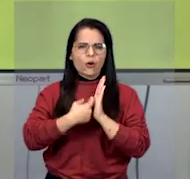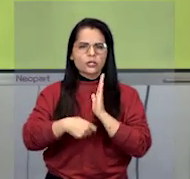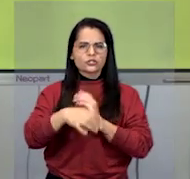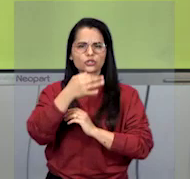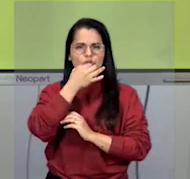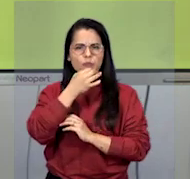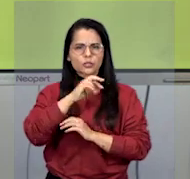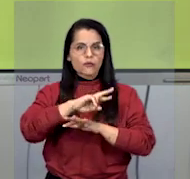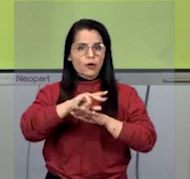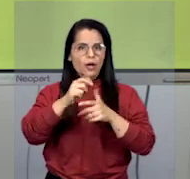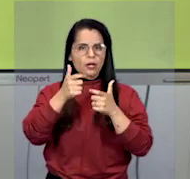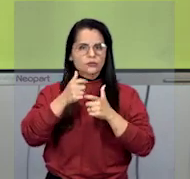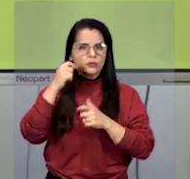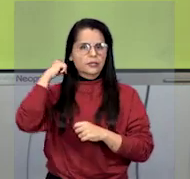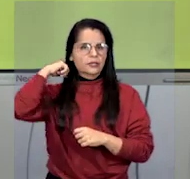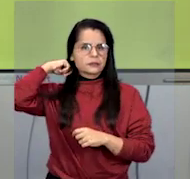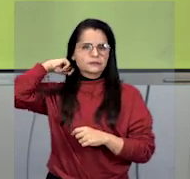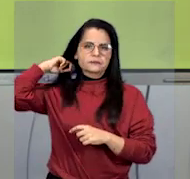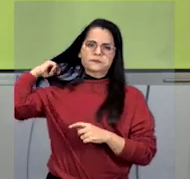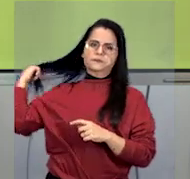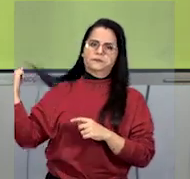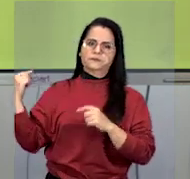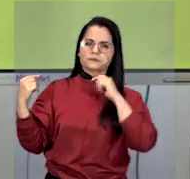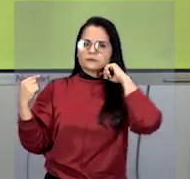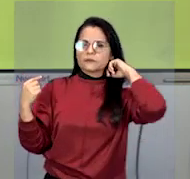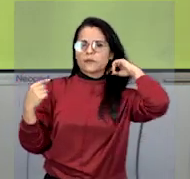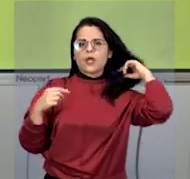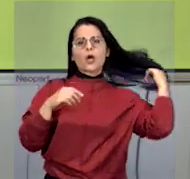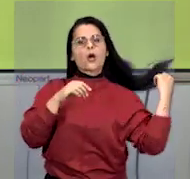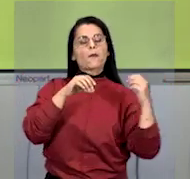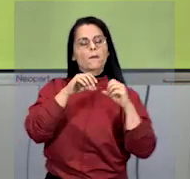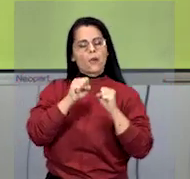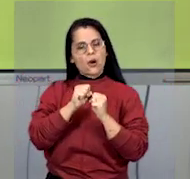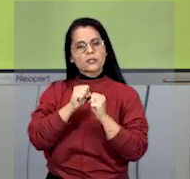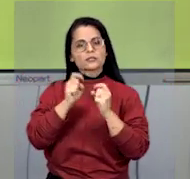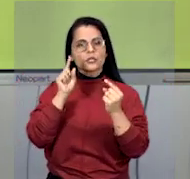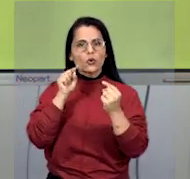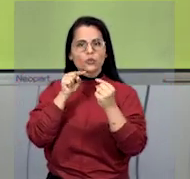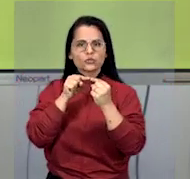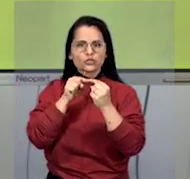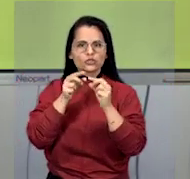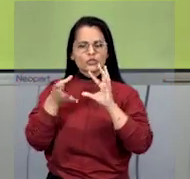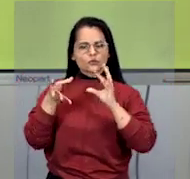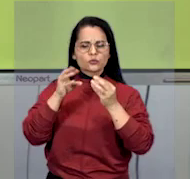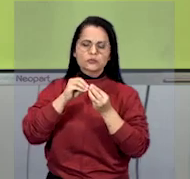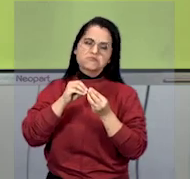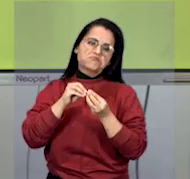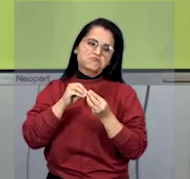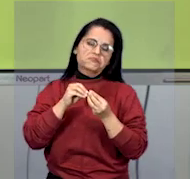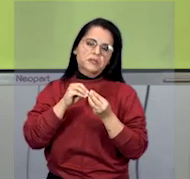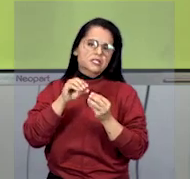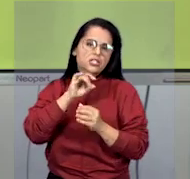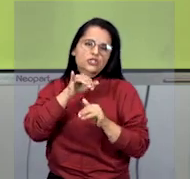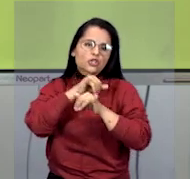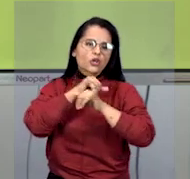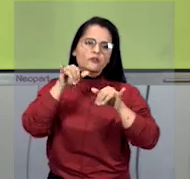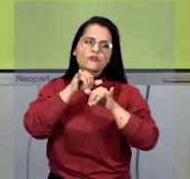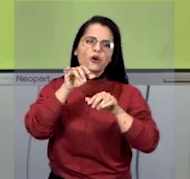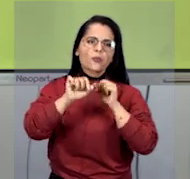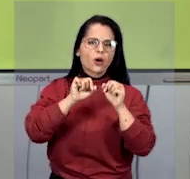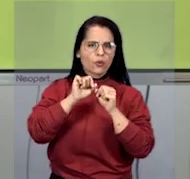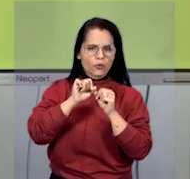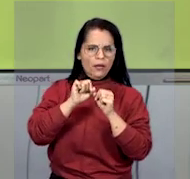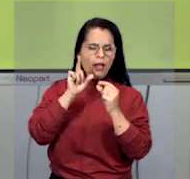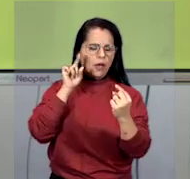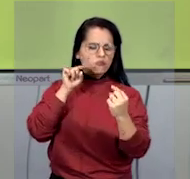Vários suportes. A linguagem pode ser objetiva ou subjetiva. Se é apenas informar, ela é uma linguagem